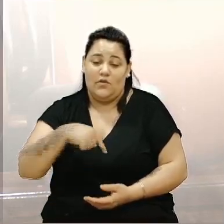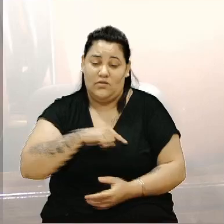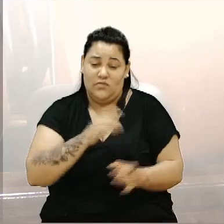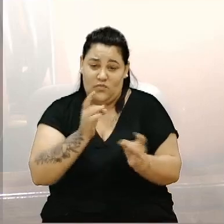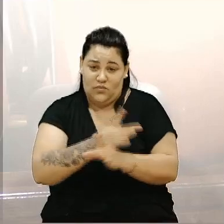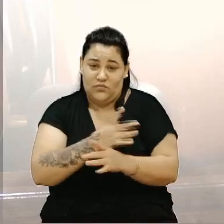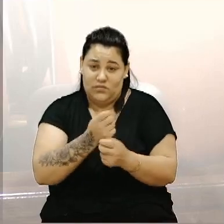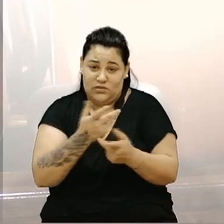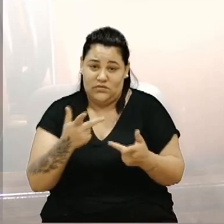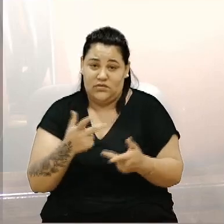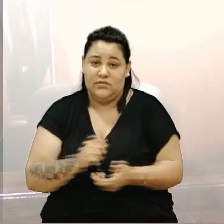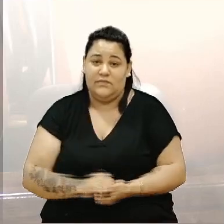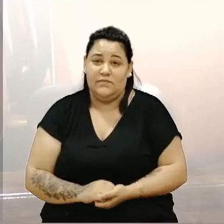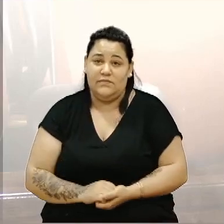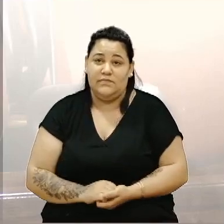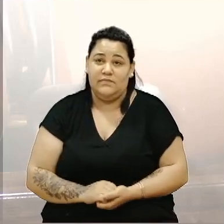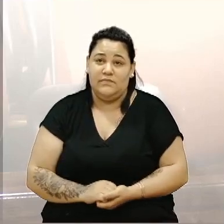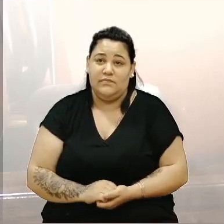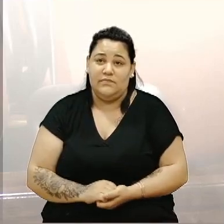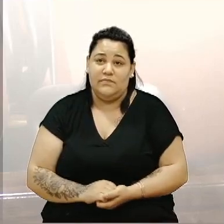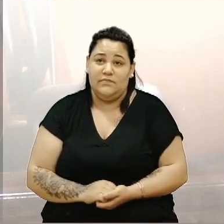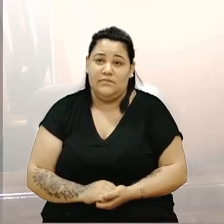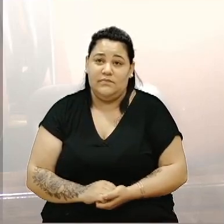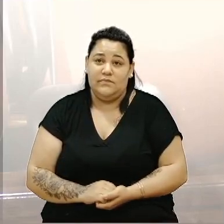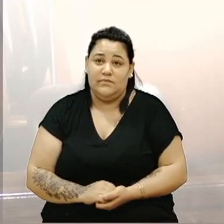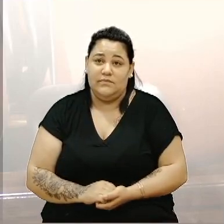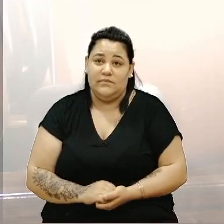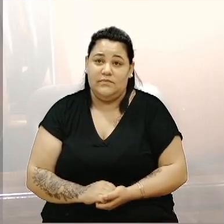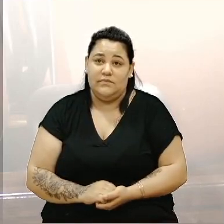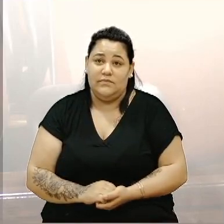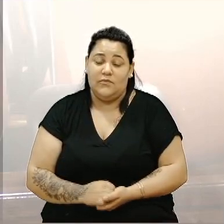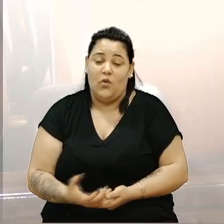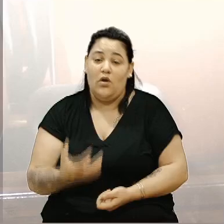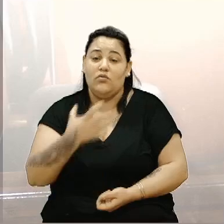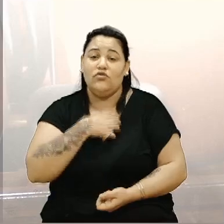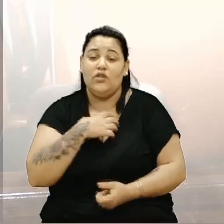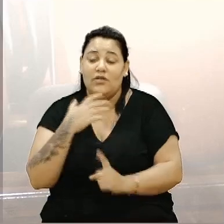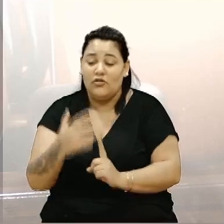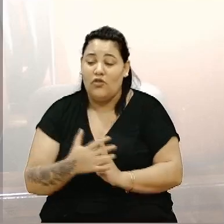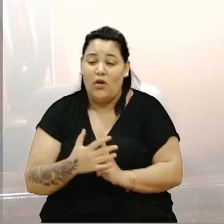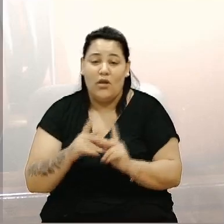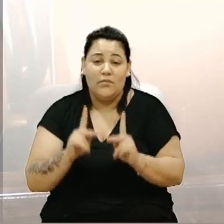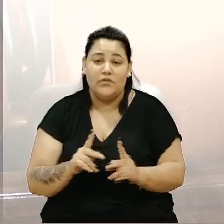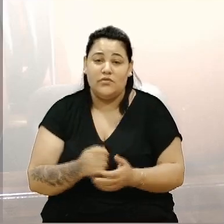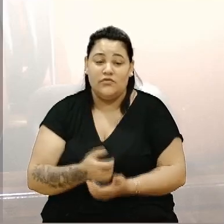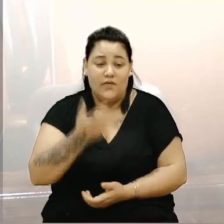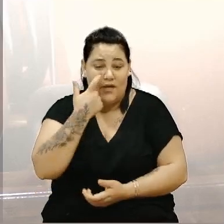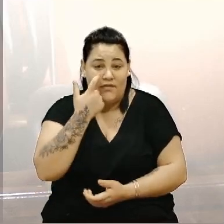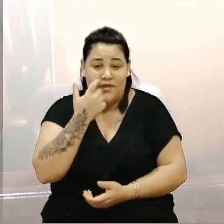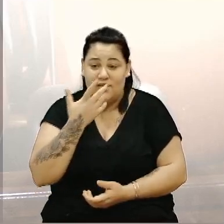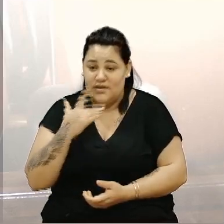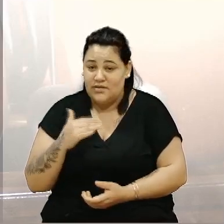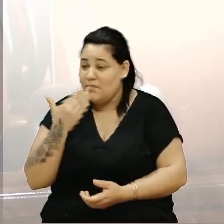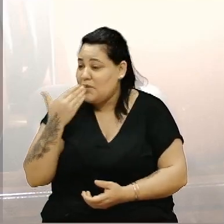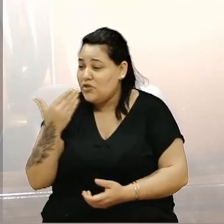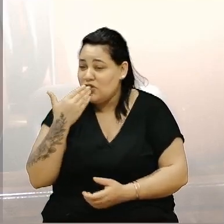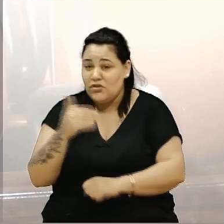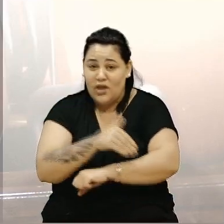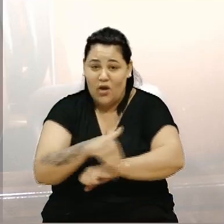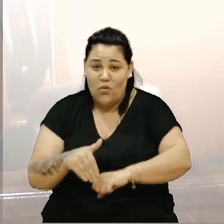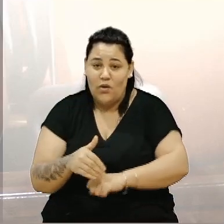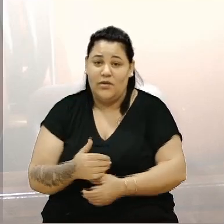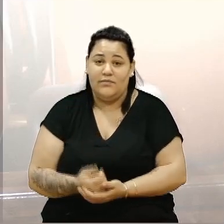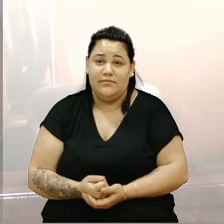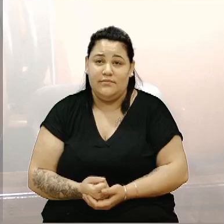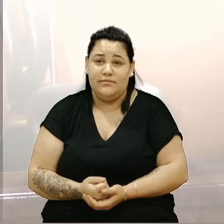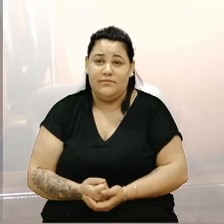isso? Estamos preparados? De que forma que nós vamos acolher? Nós vamos começar a ver crianças pedindo na sinaleira, como nós já estamos vendo em alguns